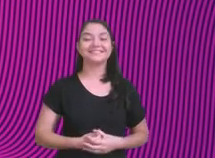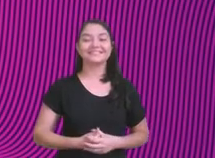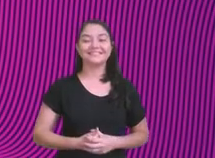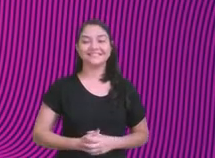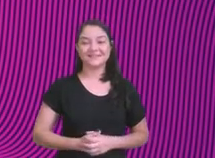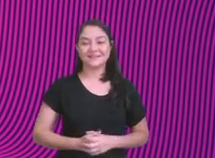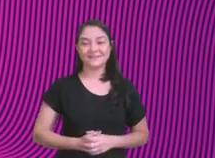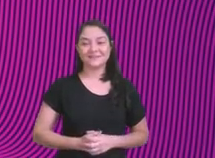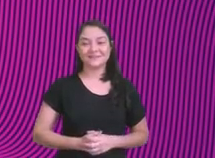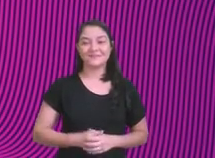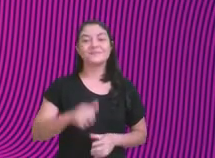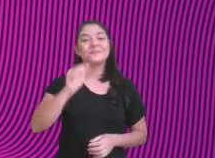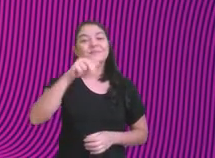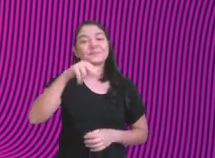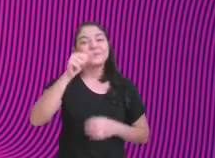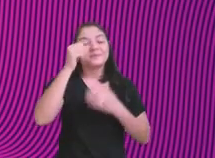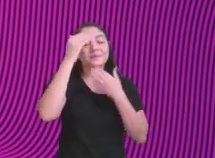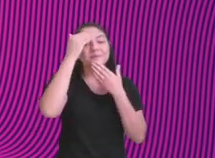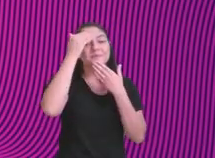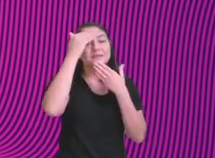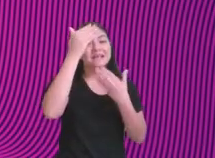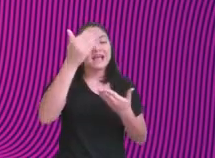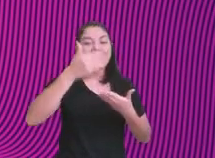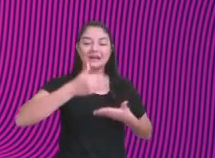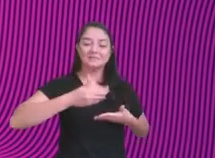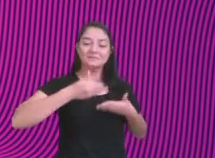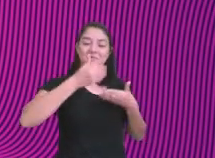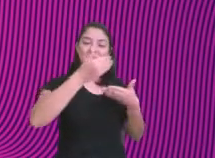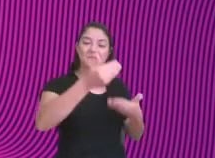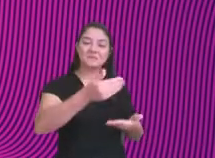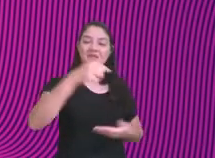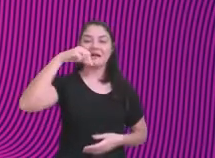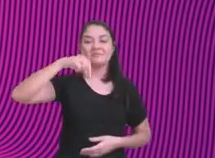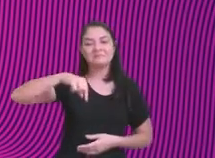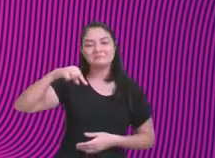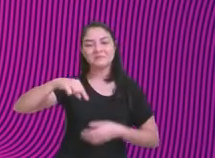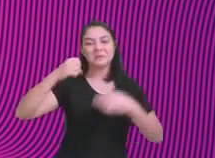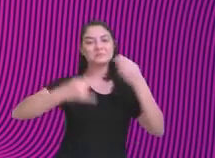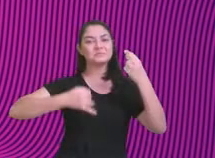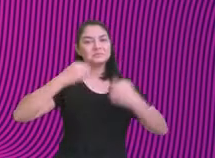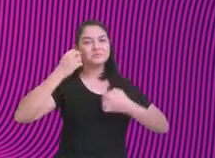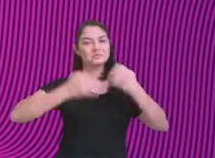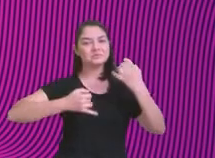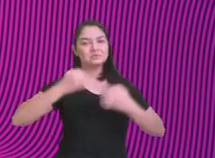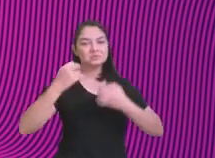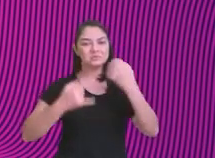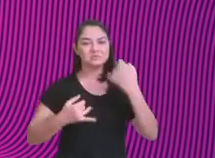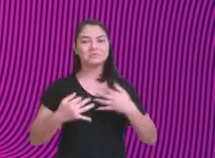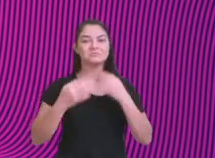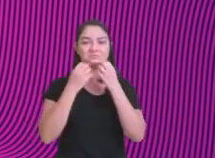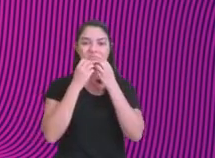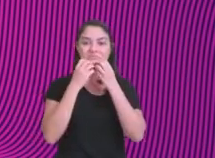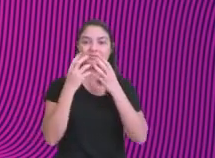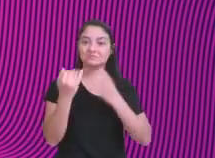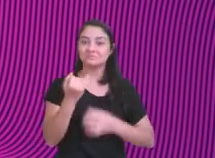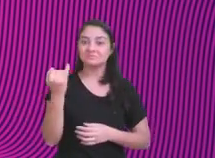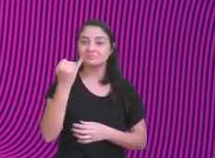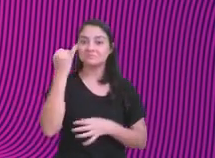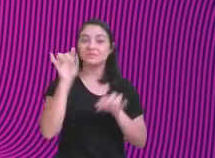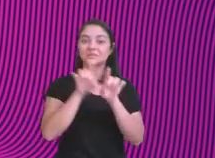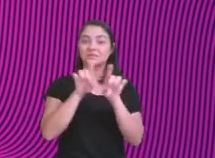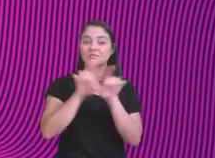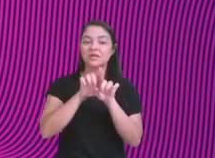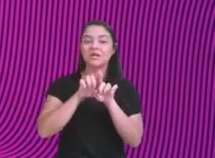Ana, muito obrigado pela gentileza do convite e poder estar com vocês hoje aqui falando um pouquinho sobre cirurgia